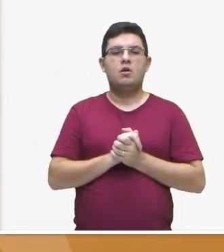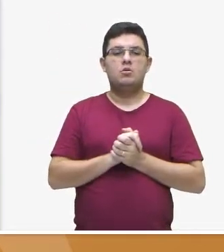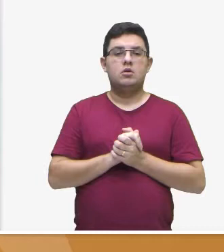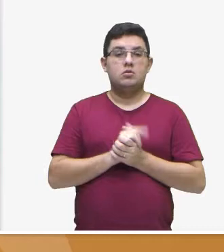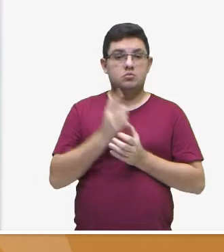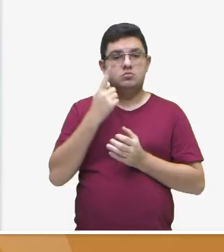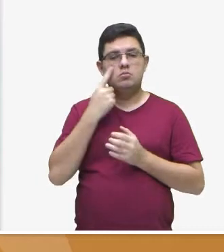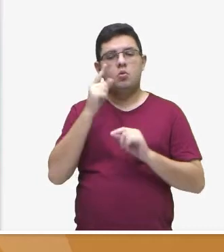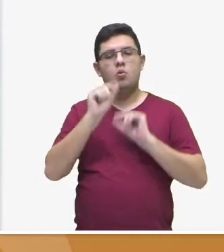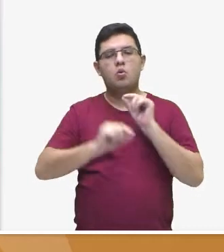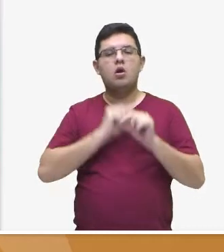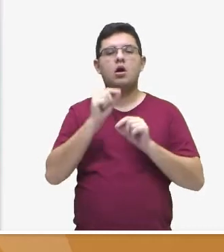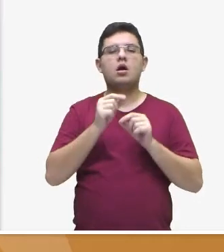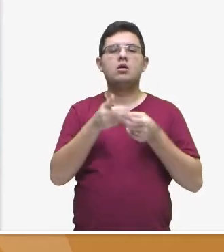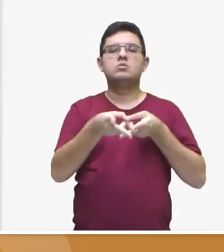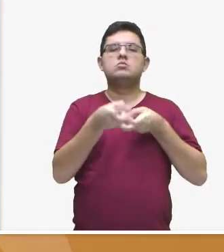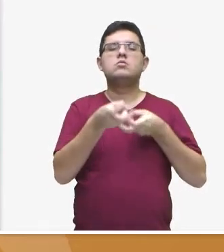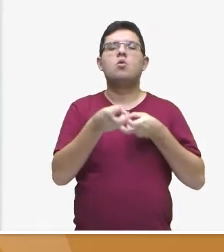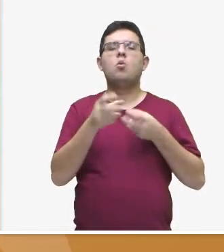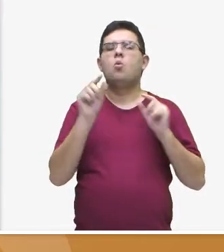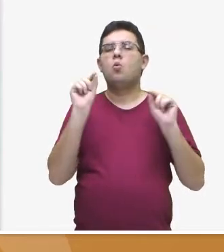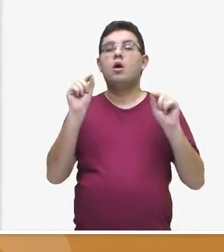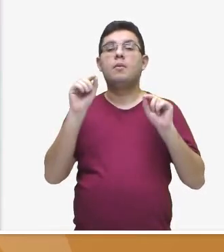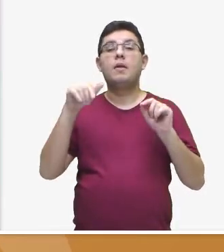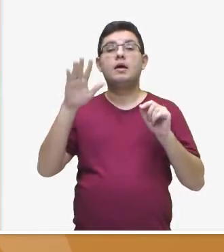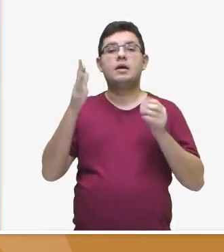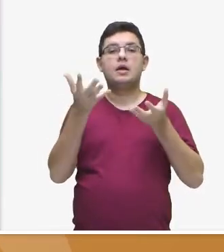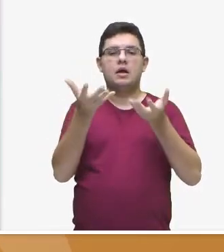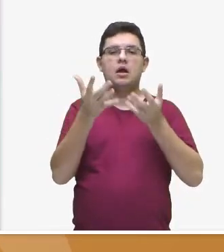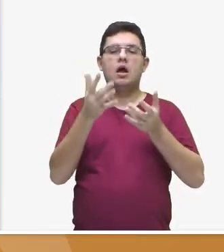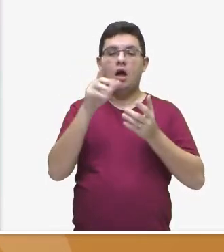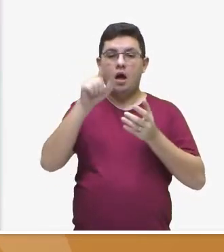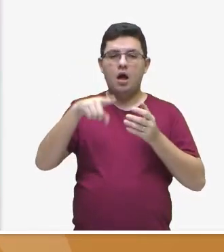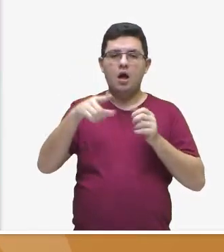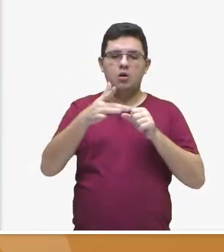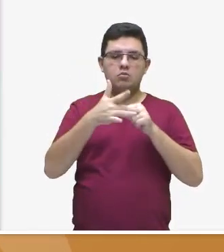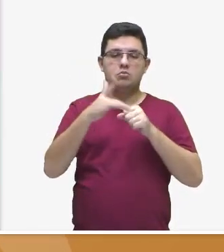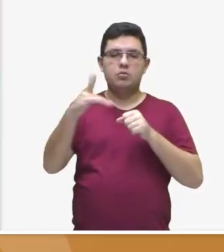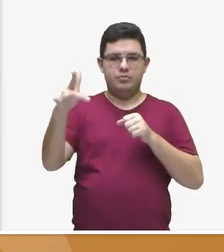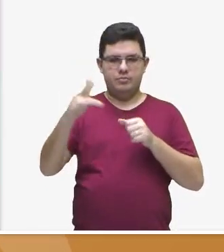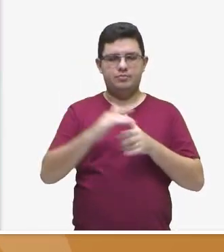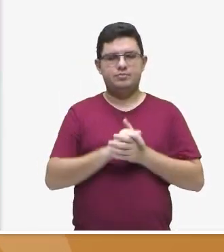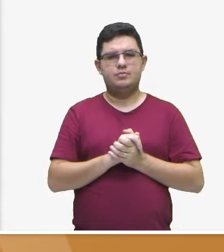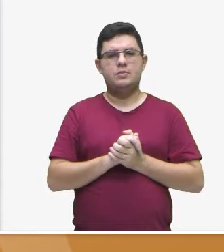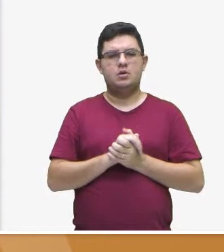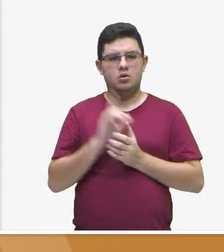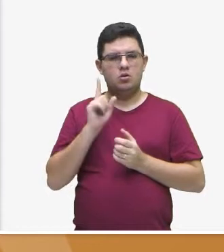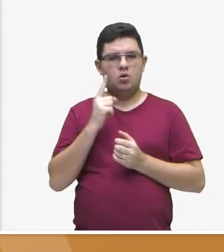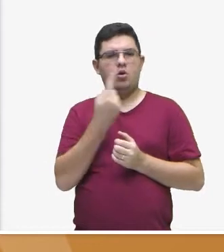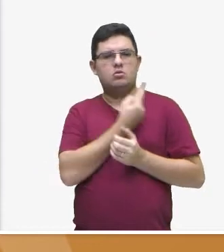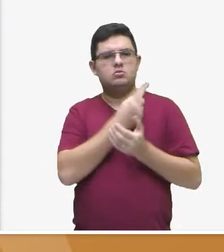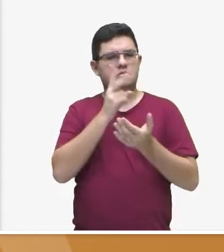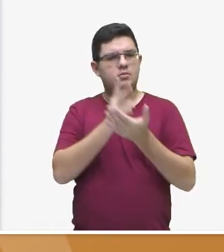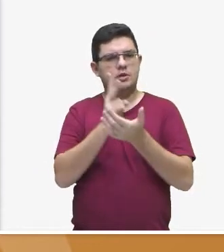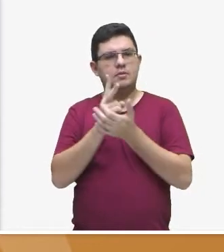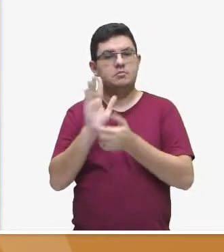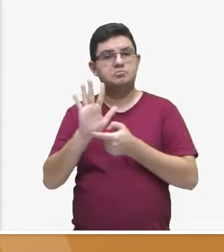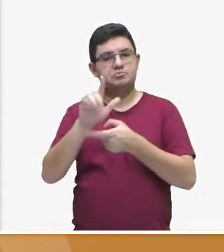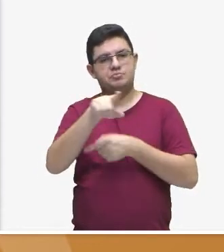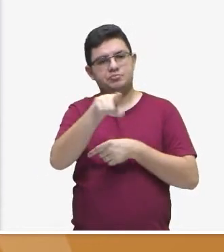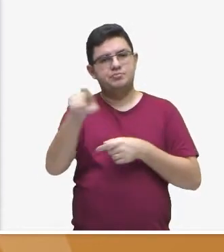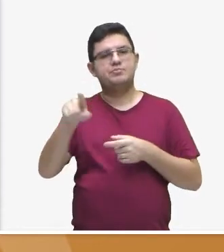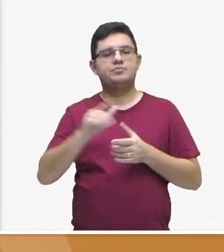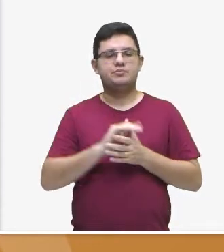que eles mais queriam, que era os metais preciosos, como nós temos sempre colocado. É isso, então, a